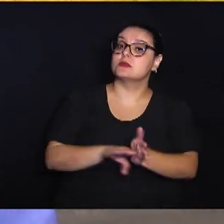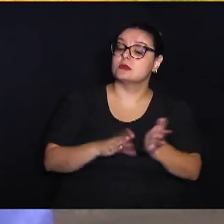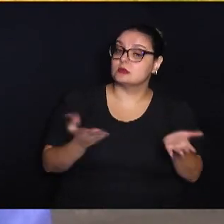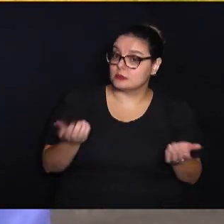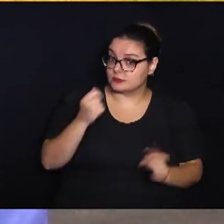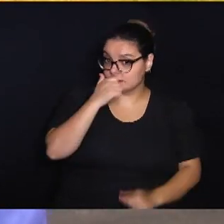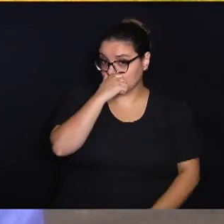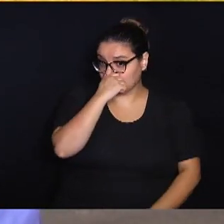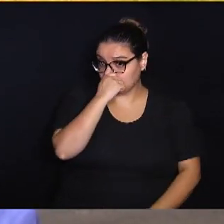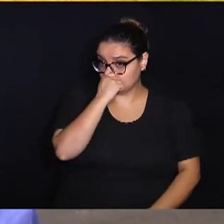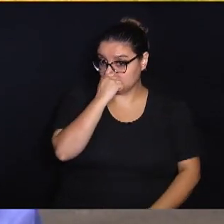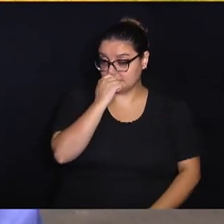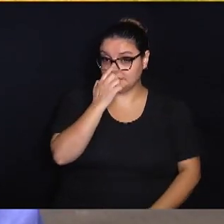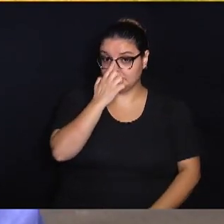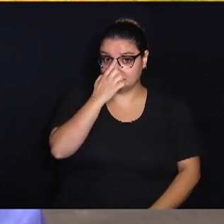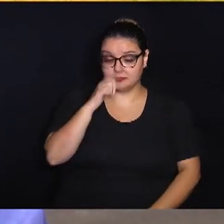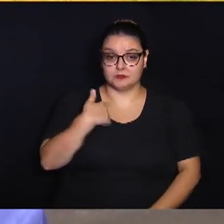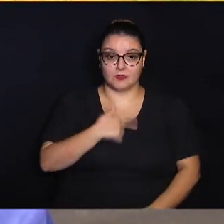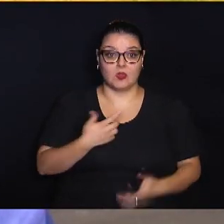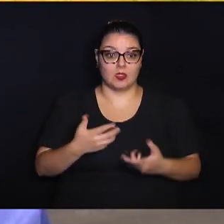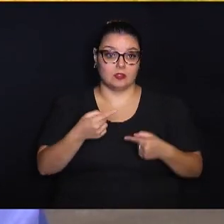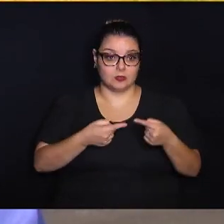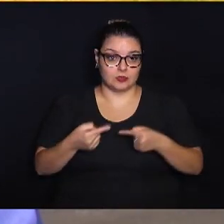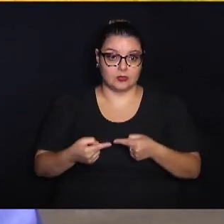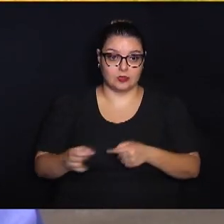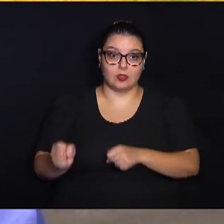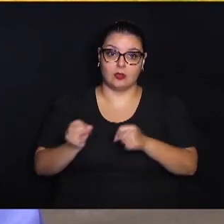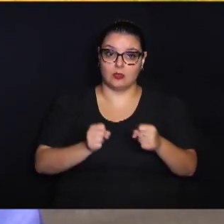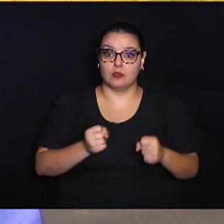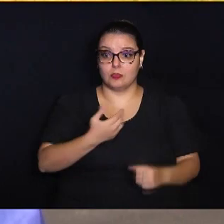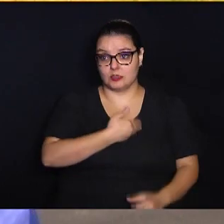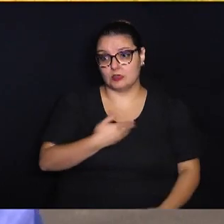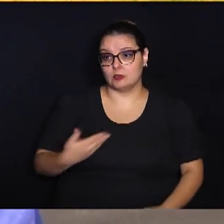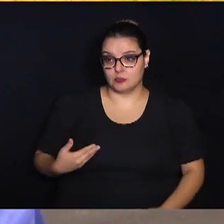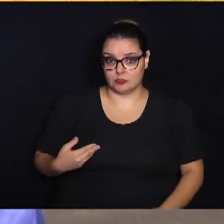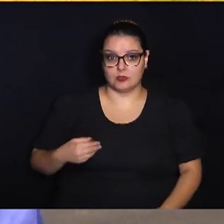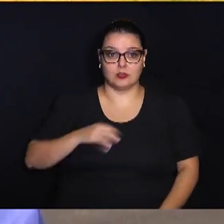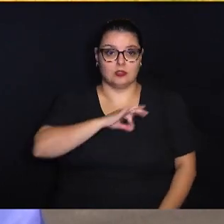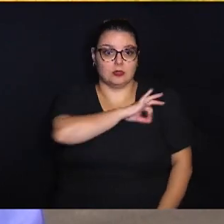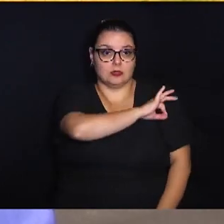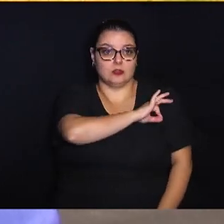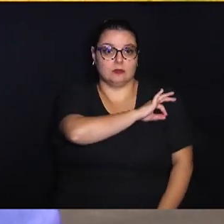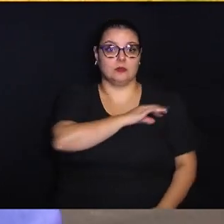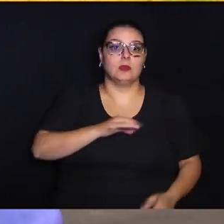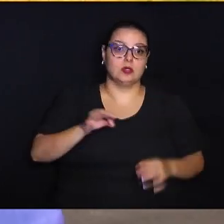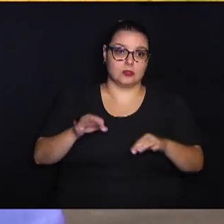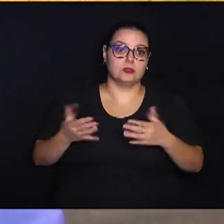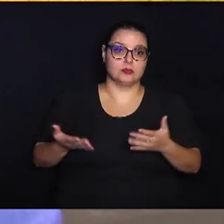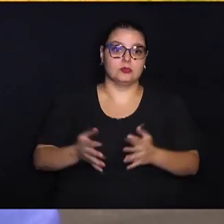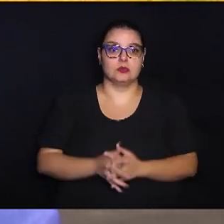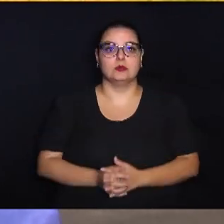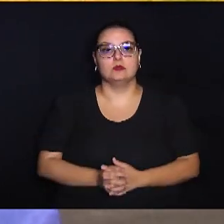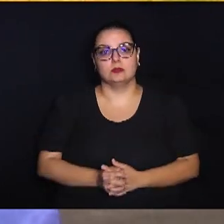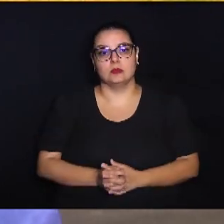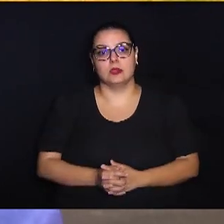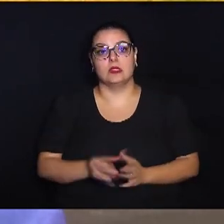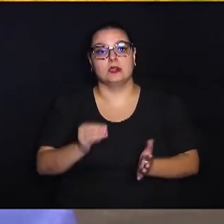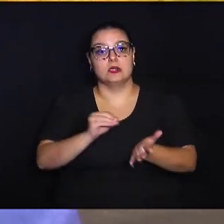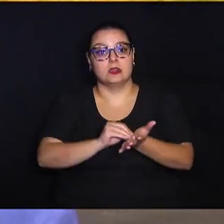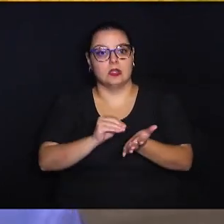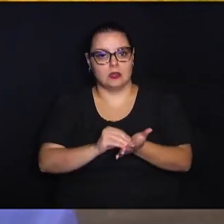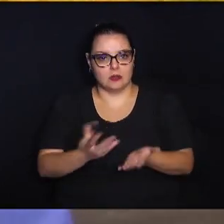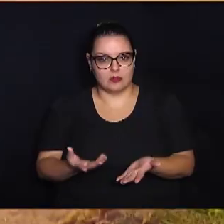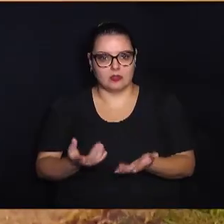chegando? Então, nós queremos discutir com o poder público, com a prefeitura, justamente essa falta de